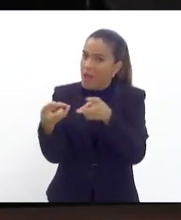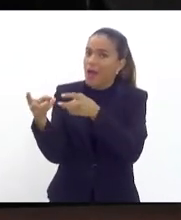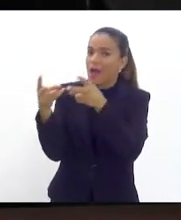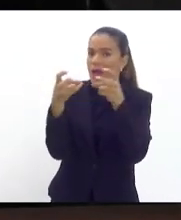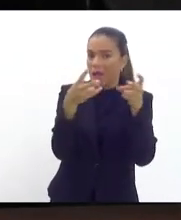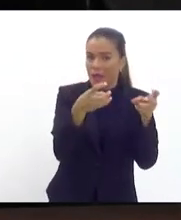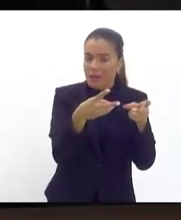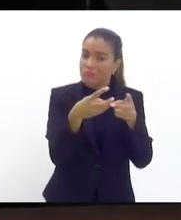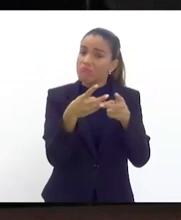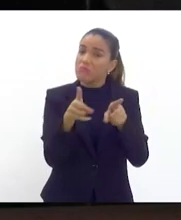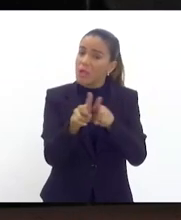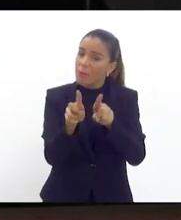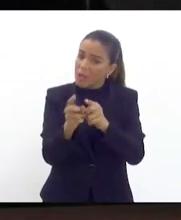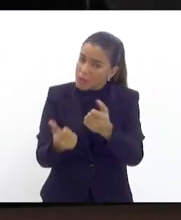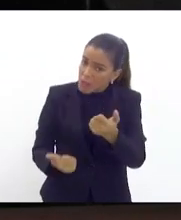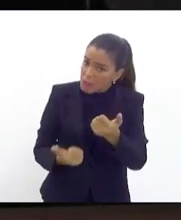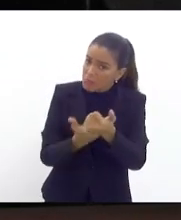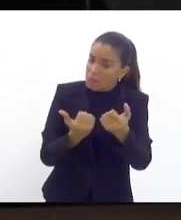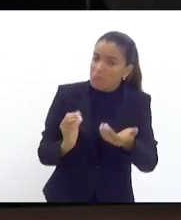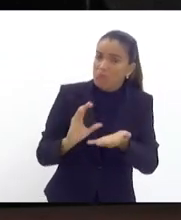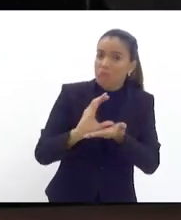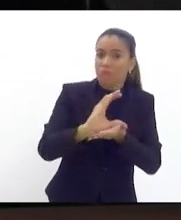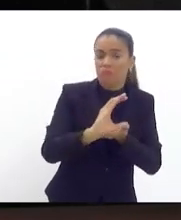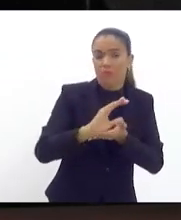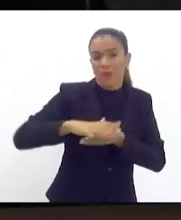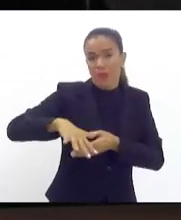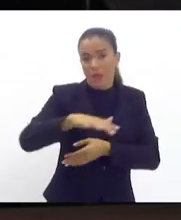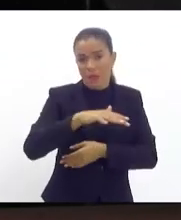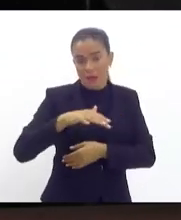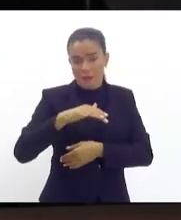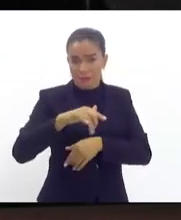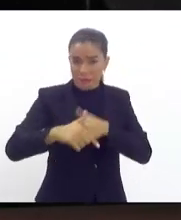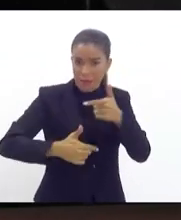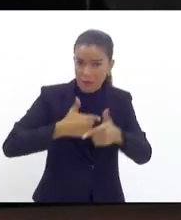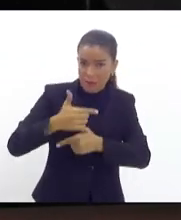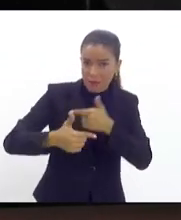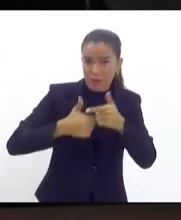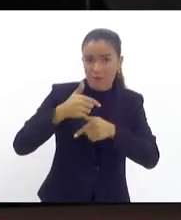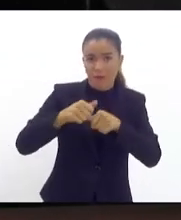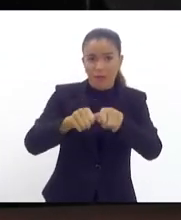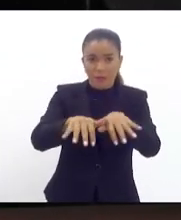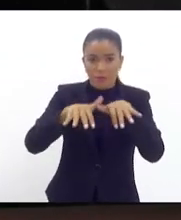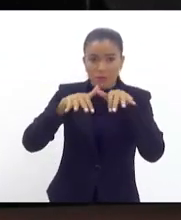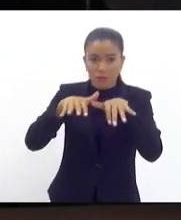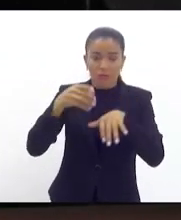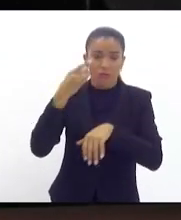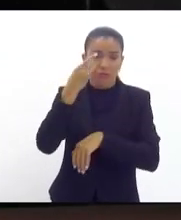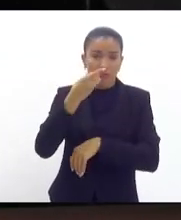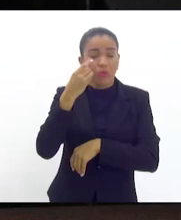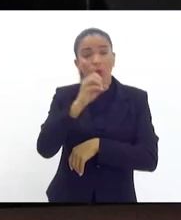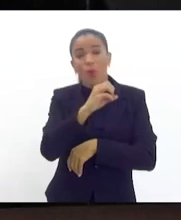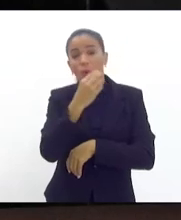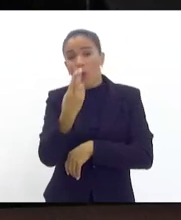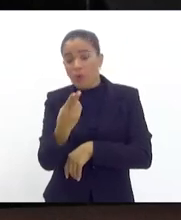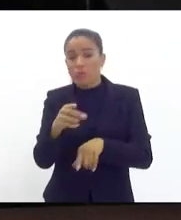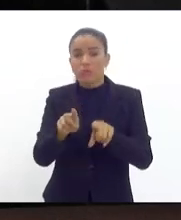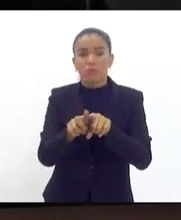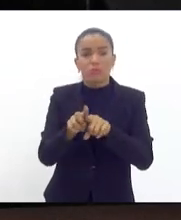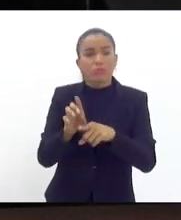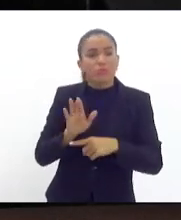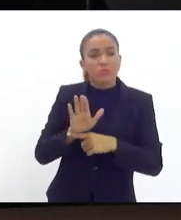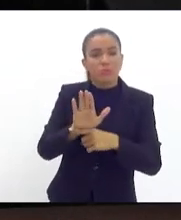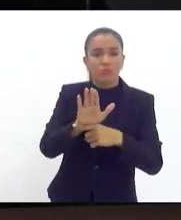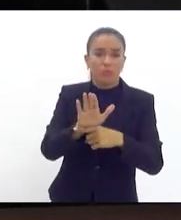dar sua contribuição seja no âmbito da atividade do Parlamento mas seja no âmbito também de